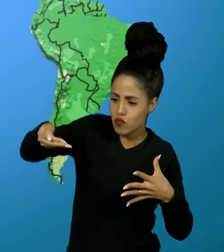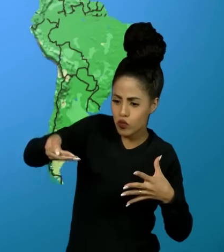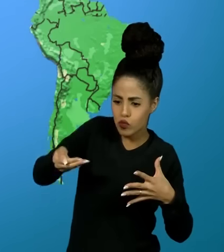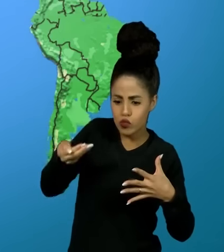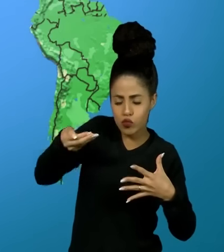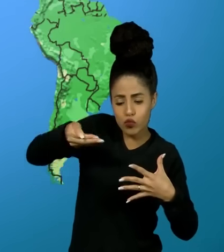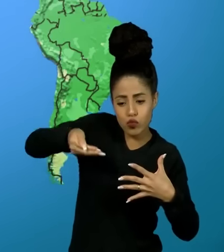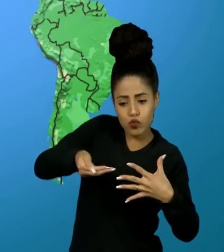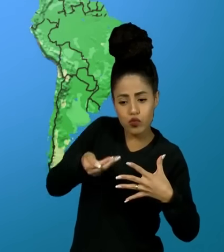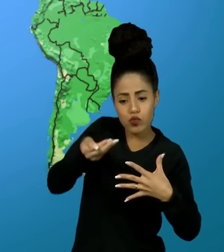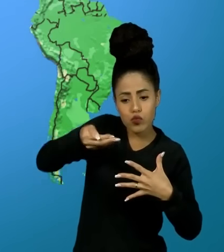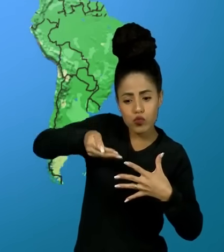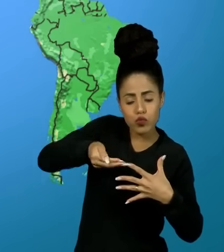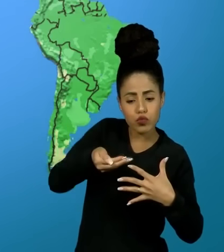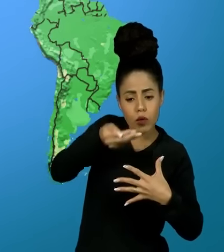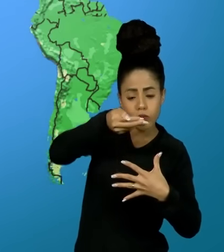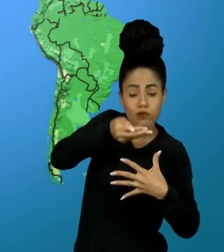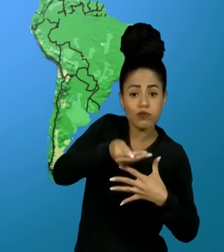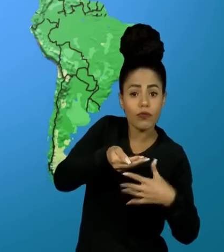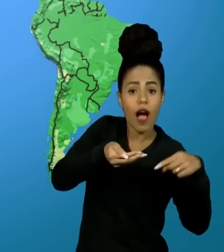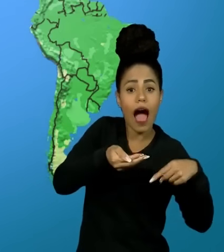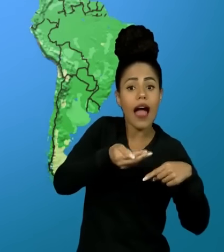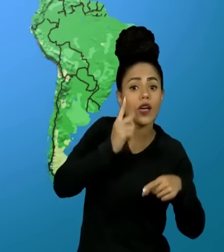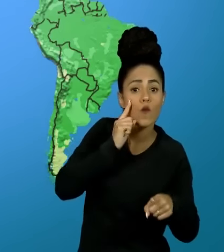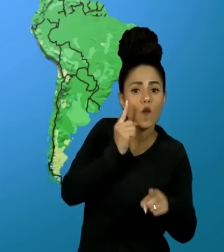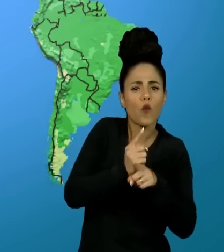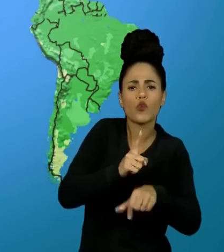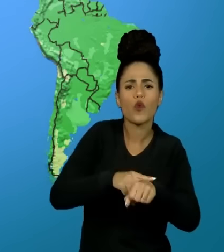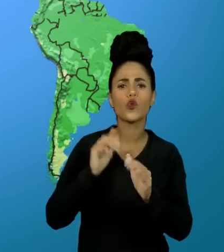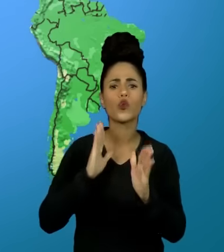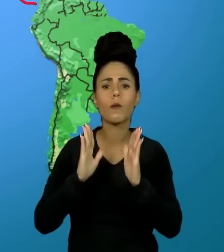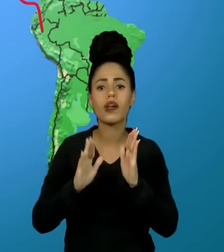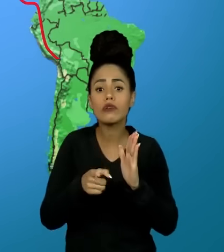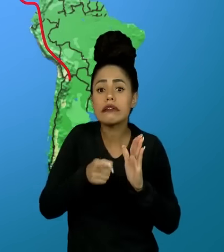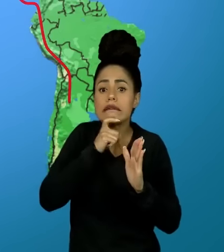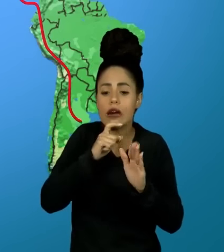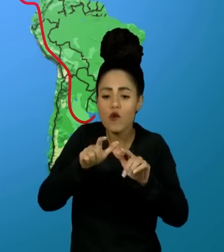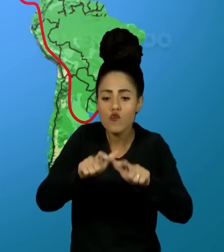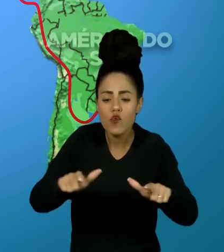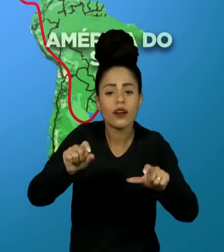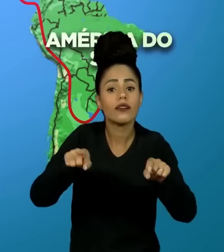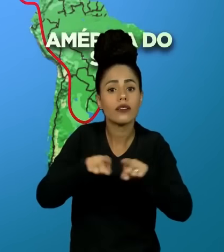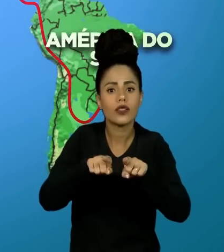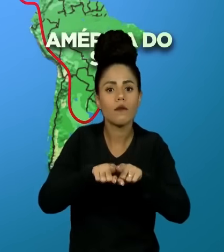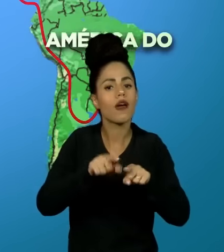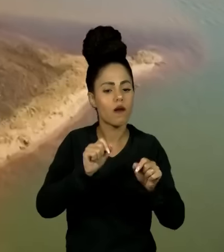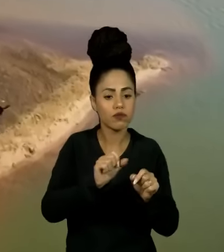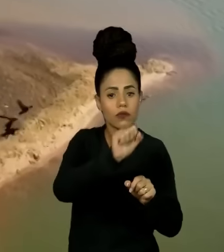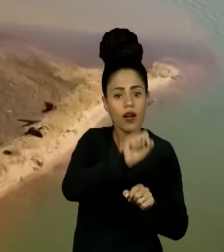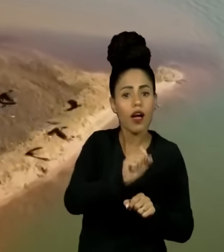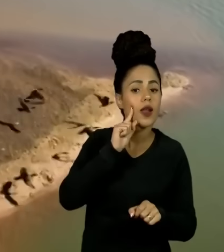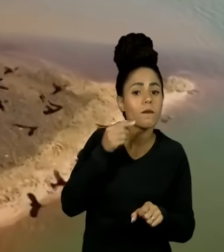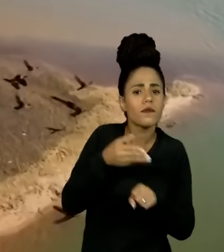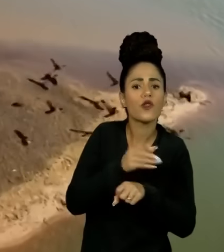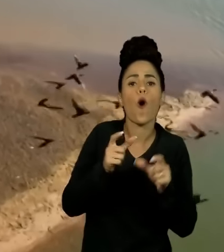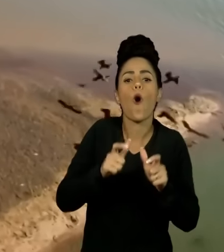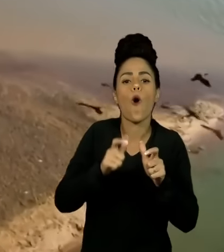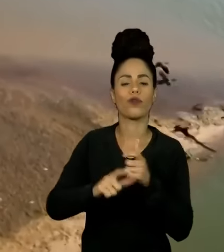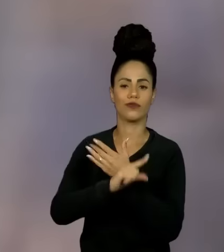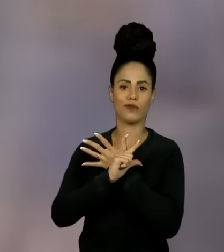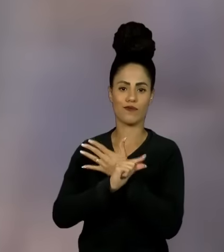direção à América do Norte num período de congelamento do mar. Depois acessaram a América do Sul, chegando ao